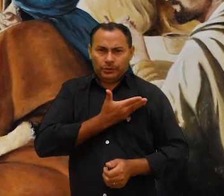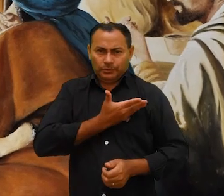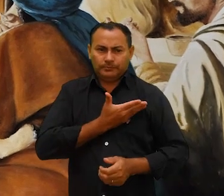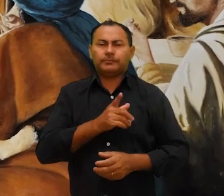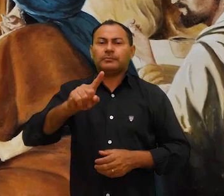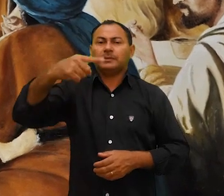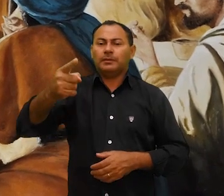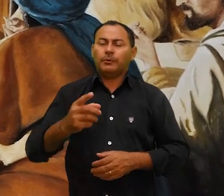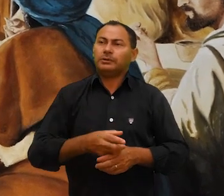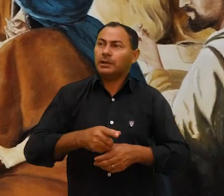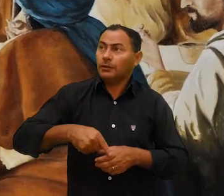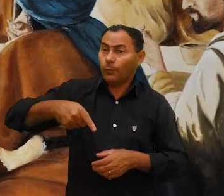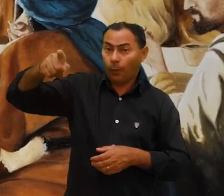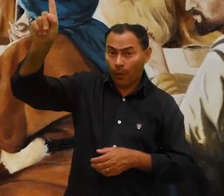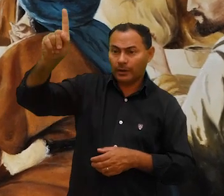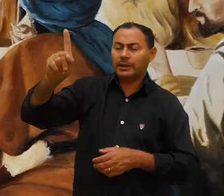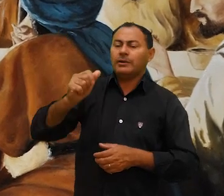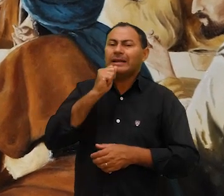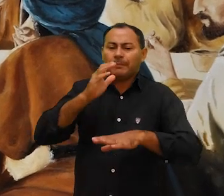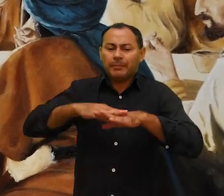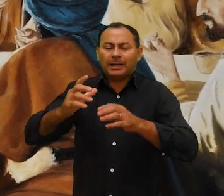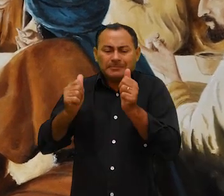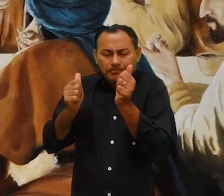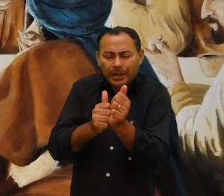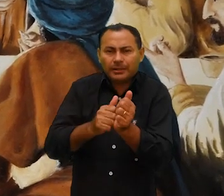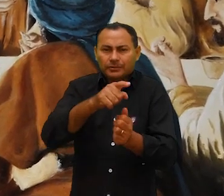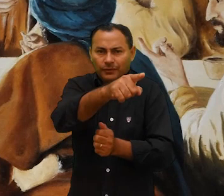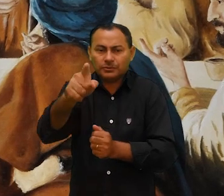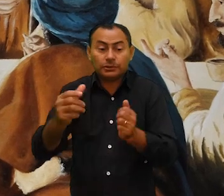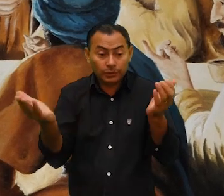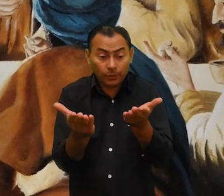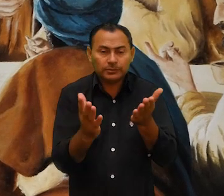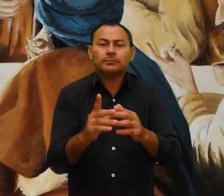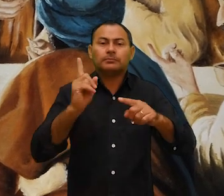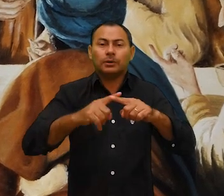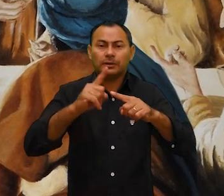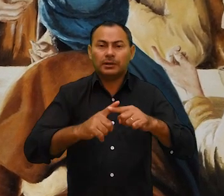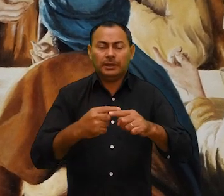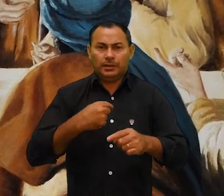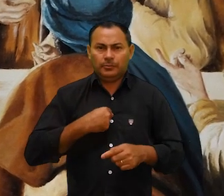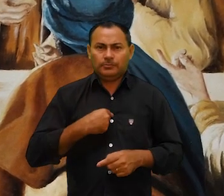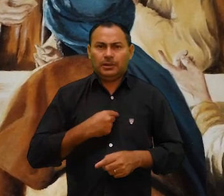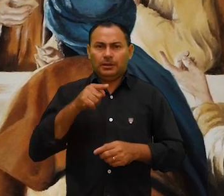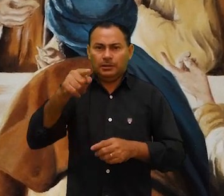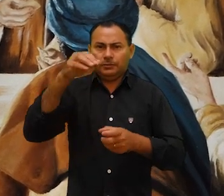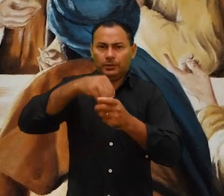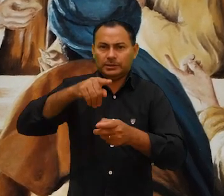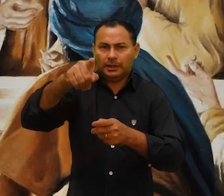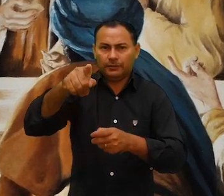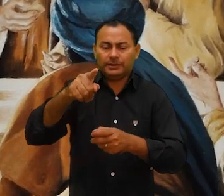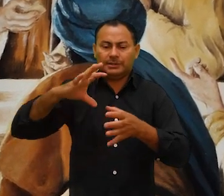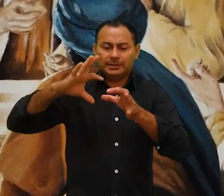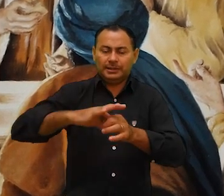apóstolos. Depois que eu partir, estarei ainda mais próximo de vocês do que estou hoje, porque estarei em